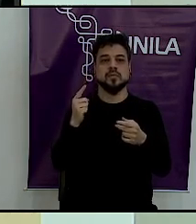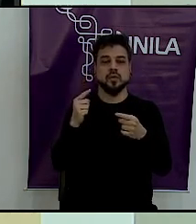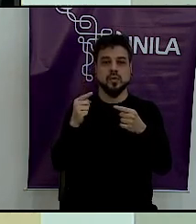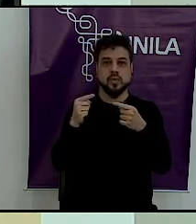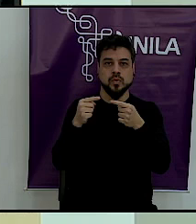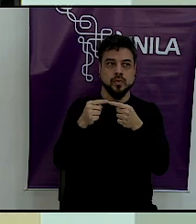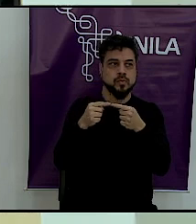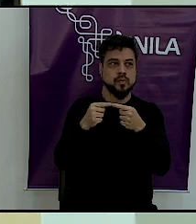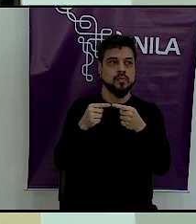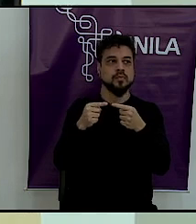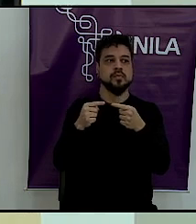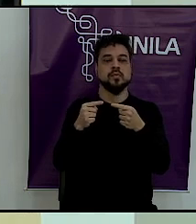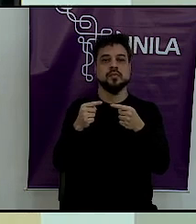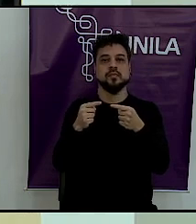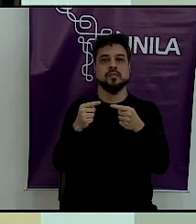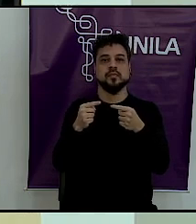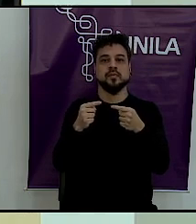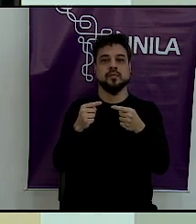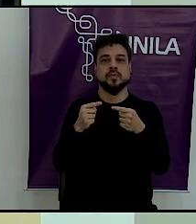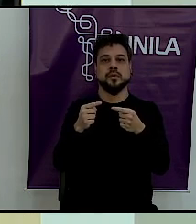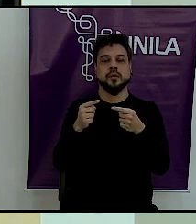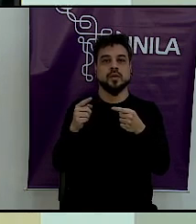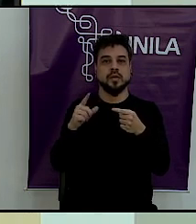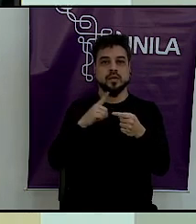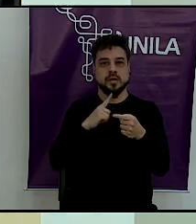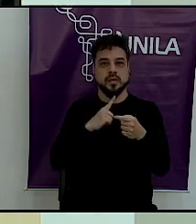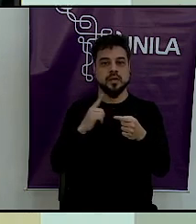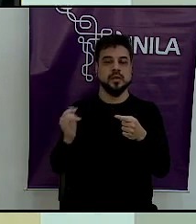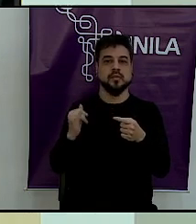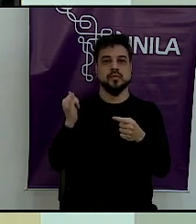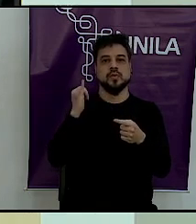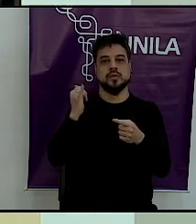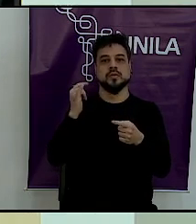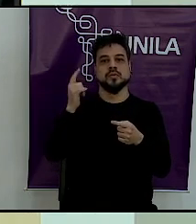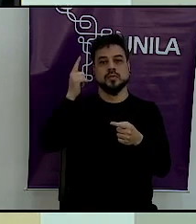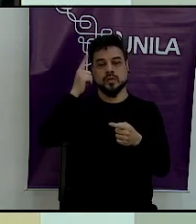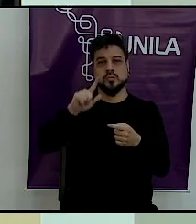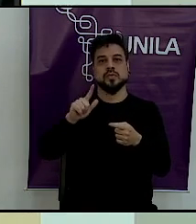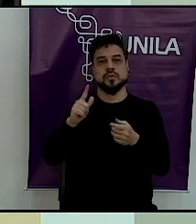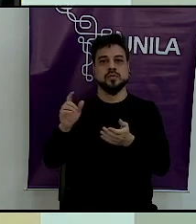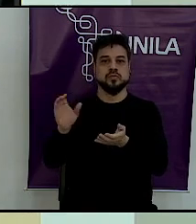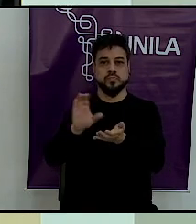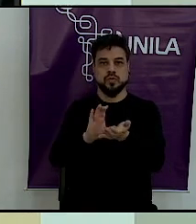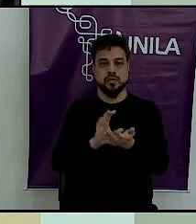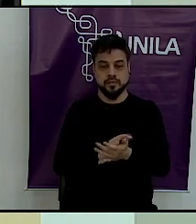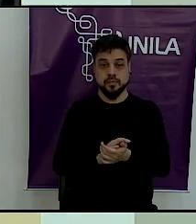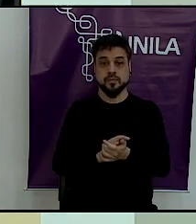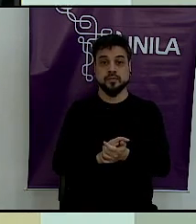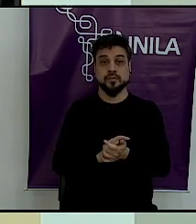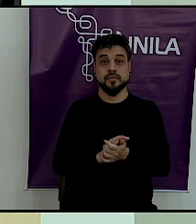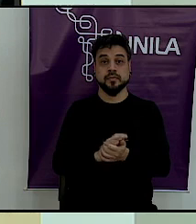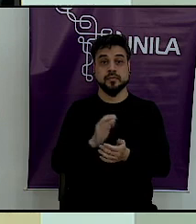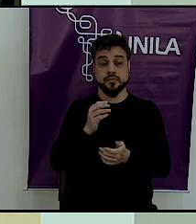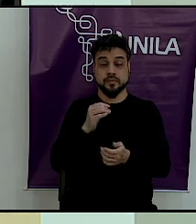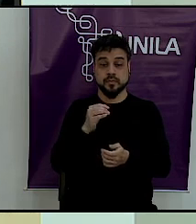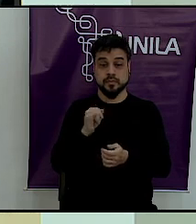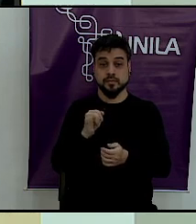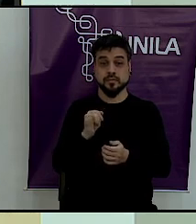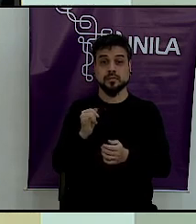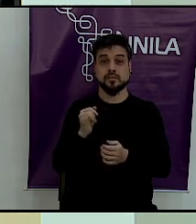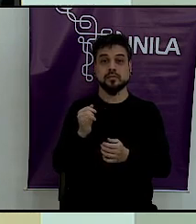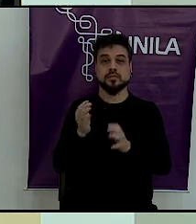tenham importância para receber esses recursos. Como as propostas foram de R$30